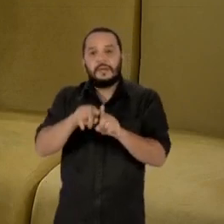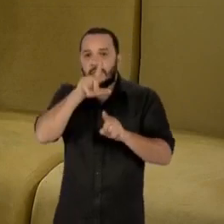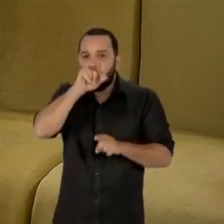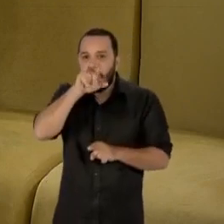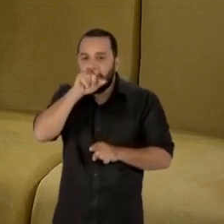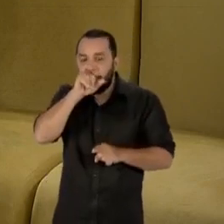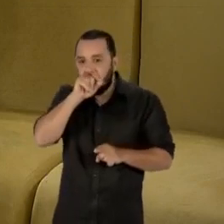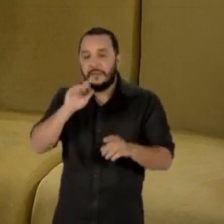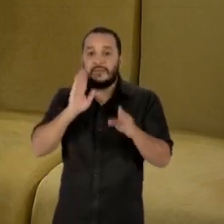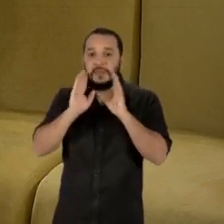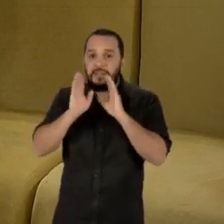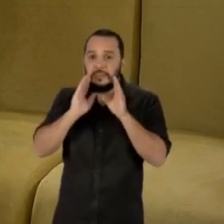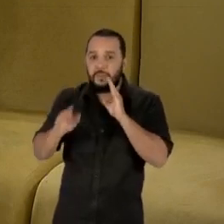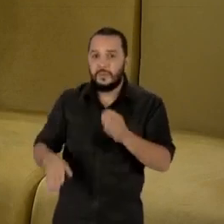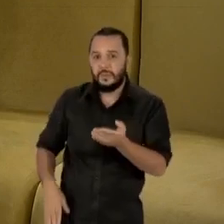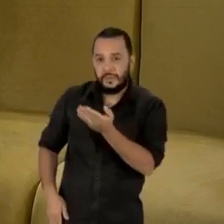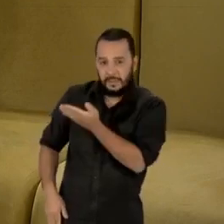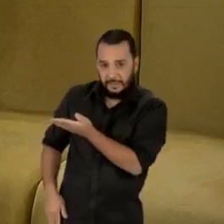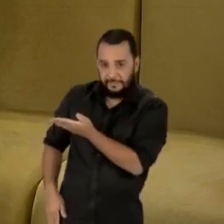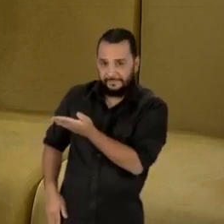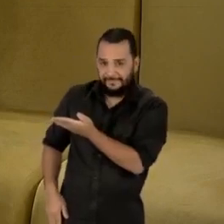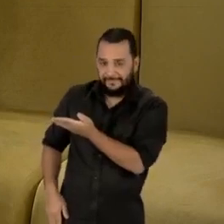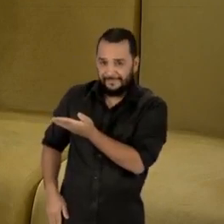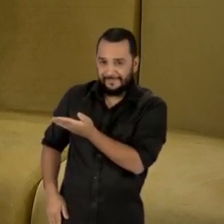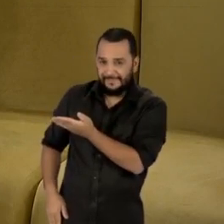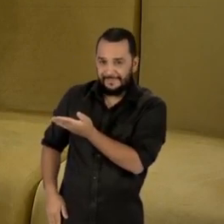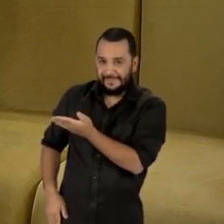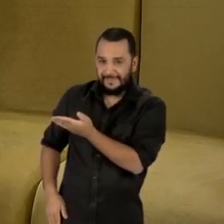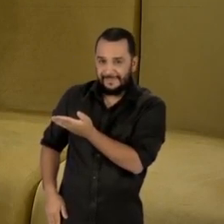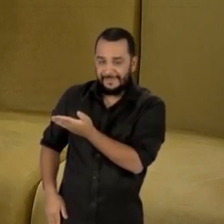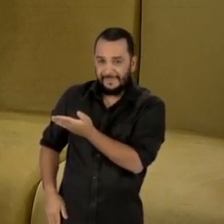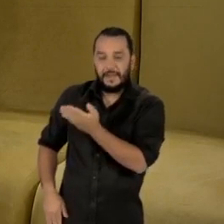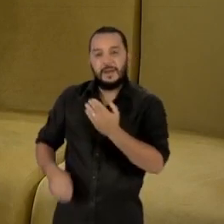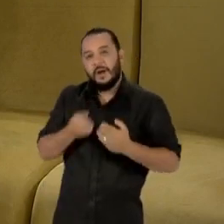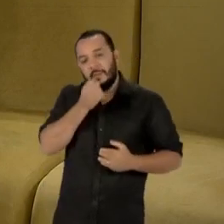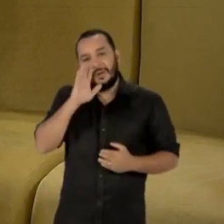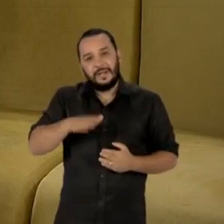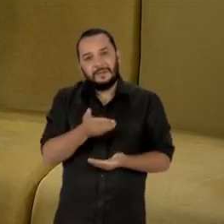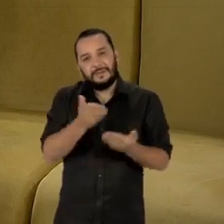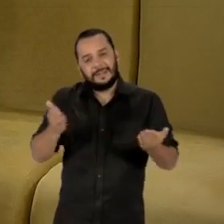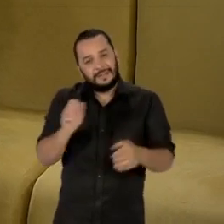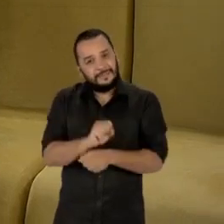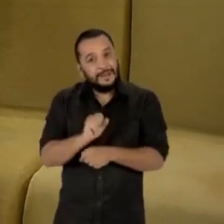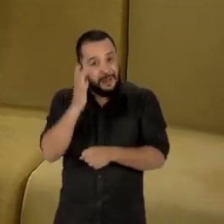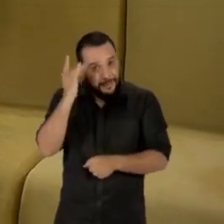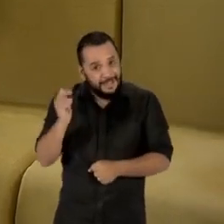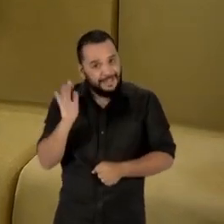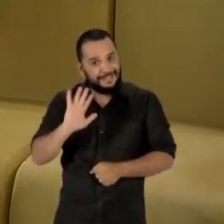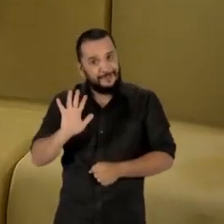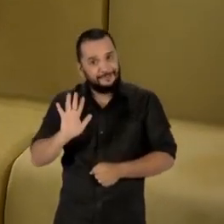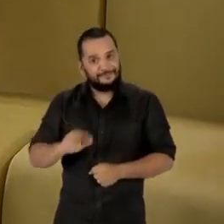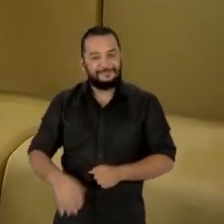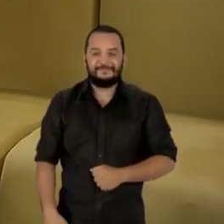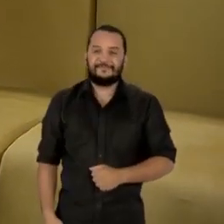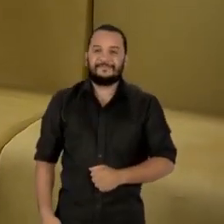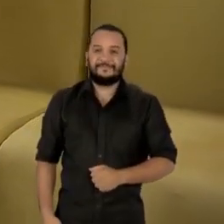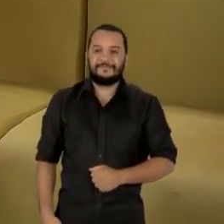e acompanhe tudo pelo jornalismo tv cultura batalho pra você a gente espera amanhã ela